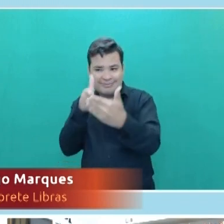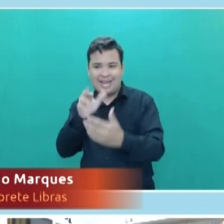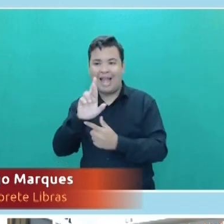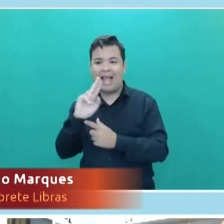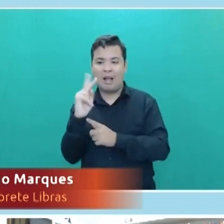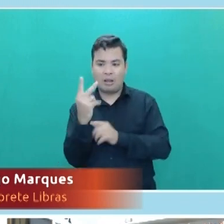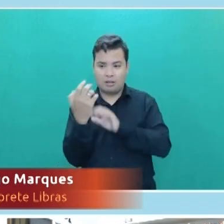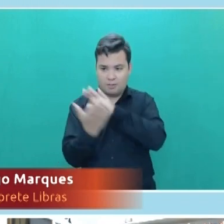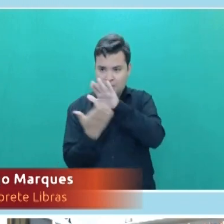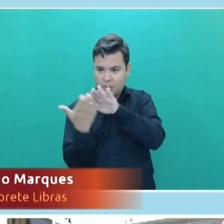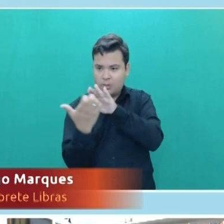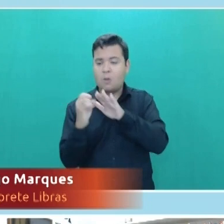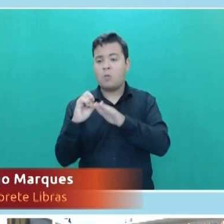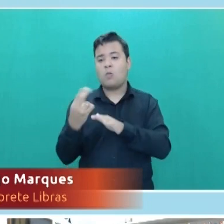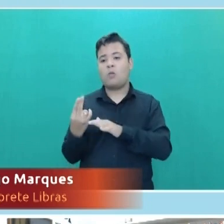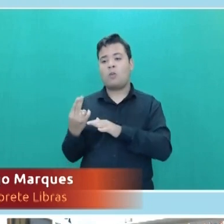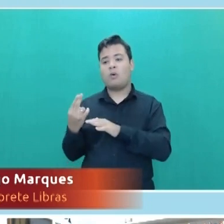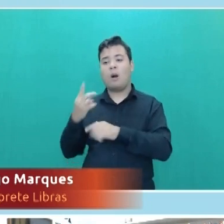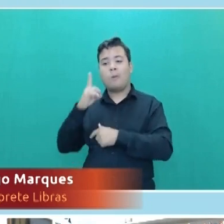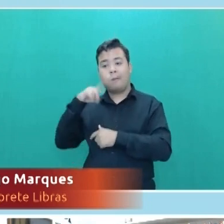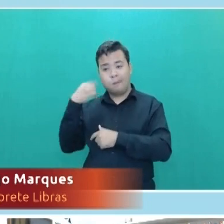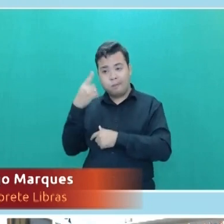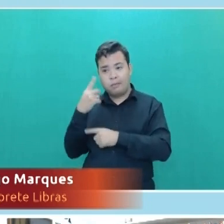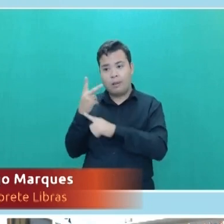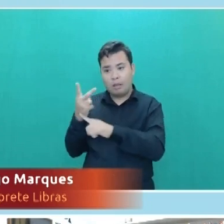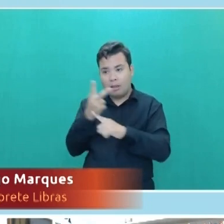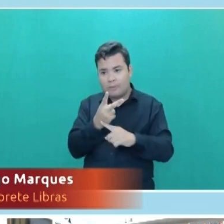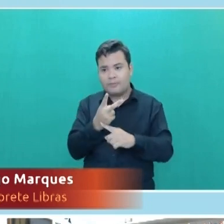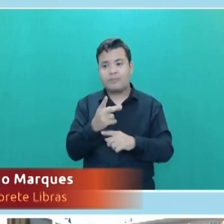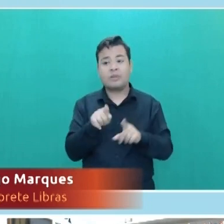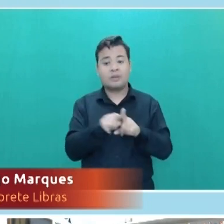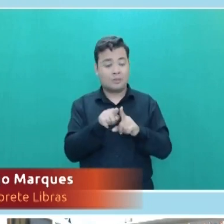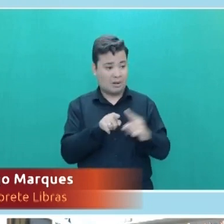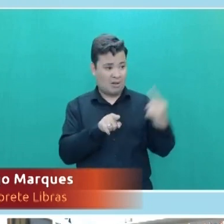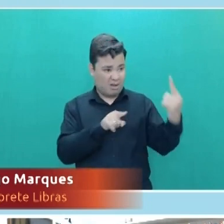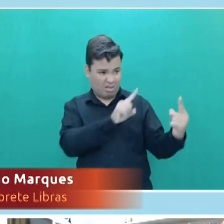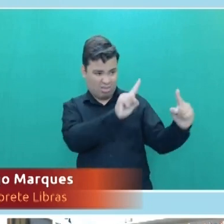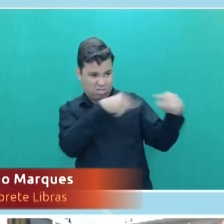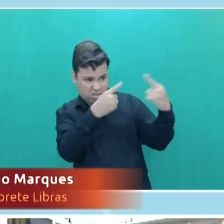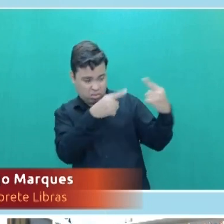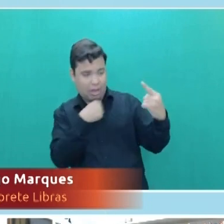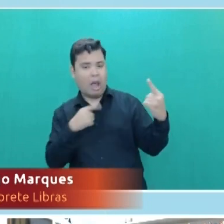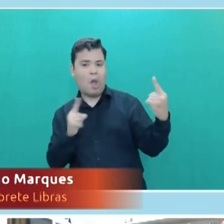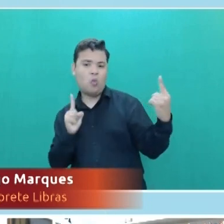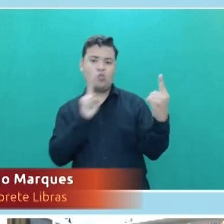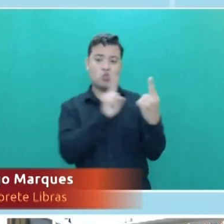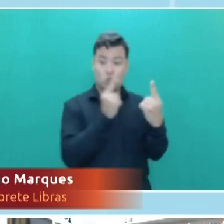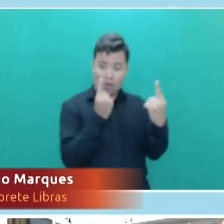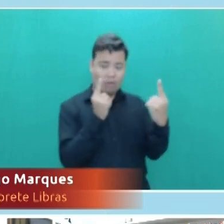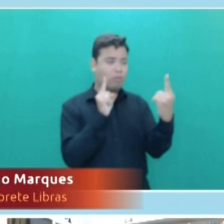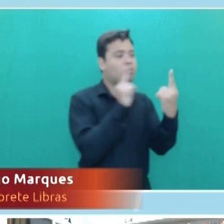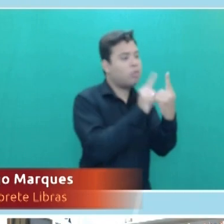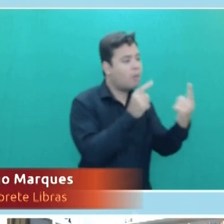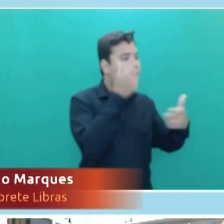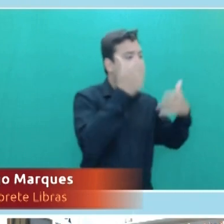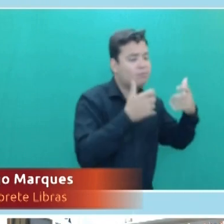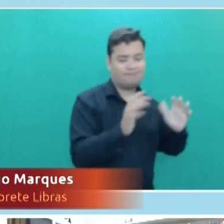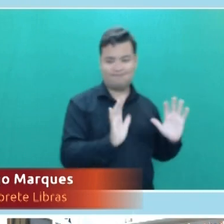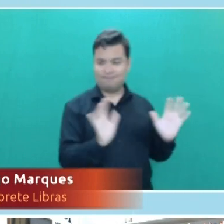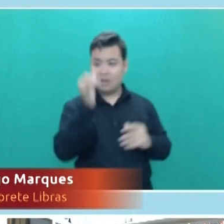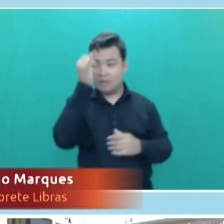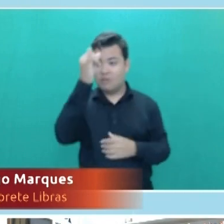um advogado, evitar falar com o agressor sozinho, denunciar o assédio,